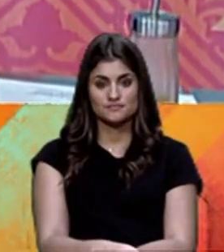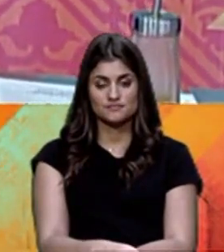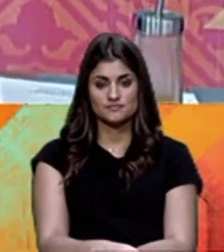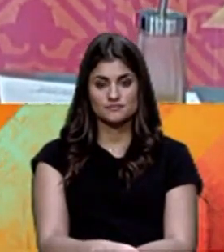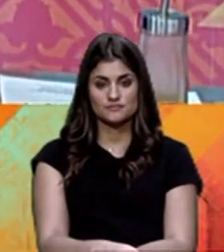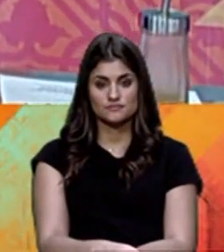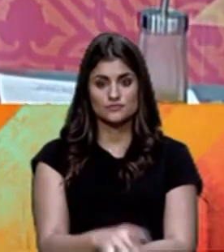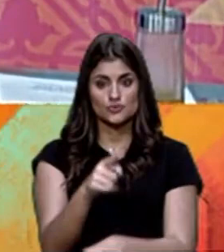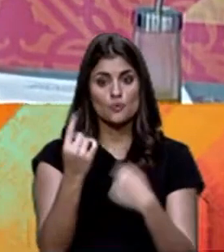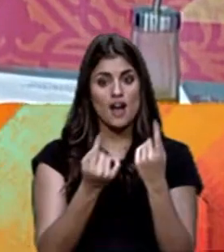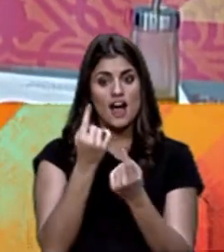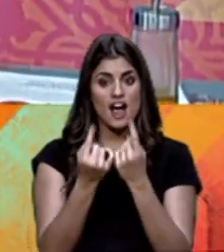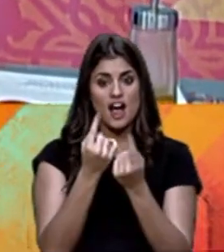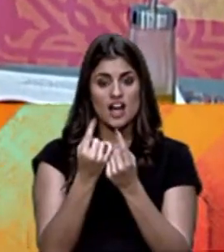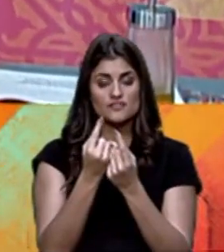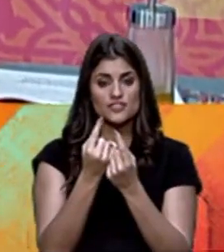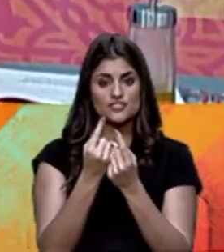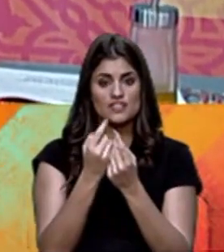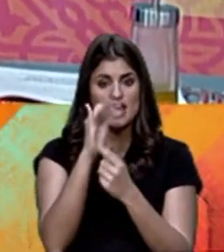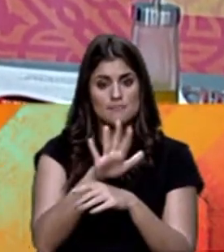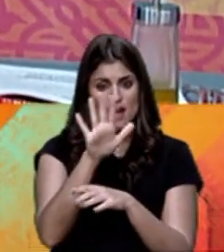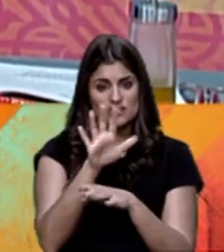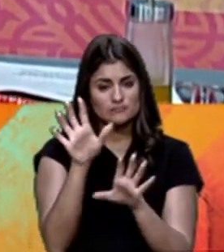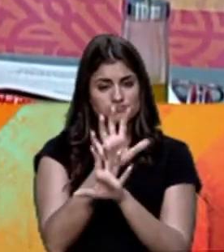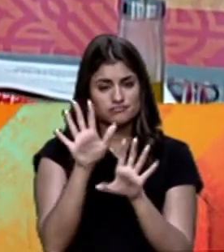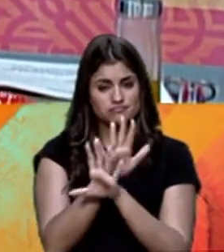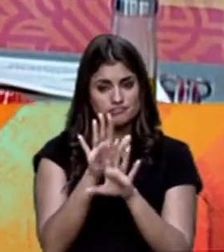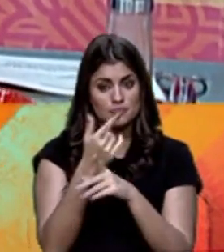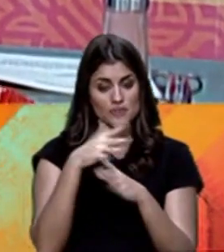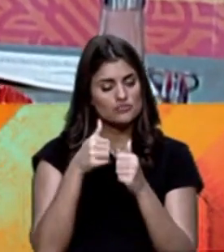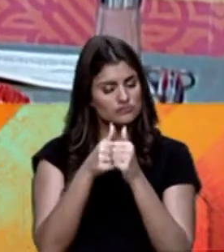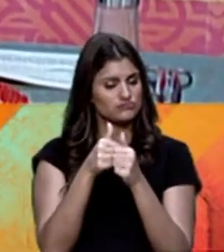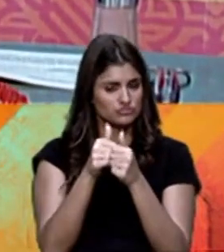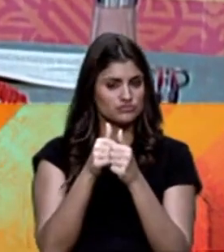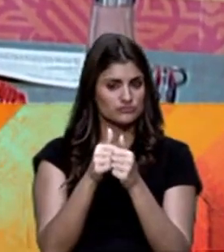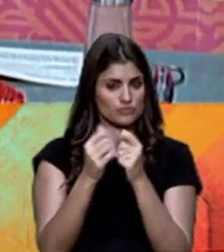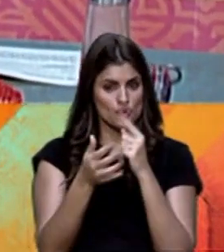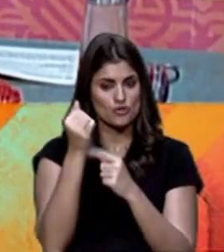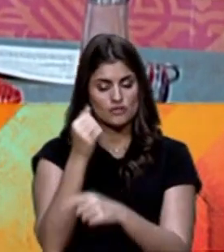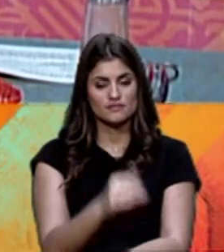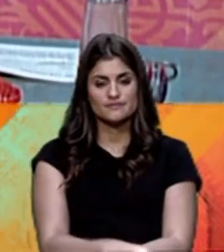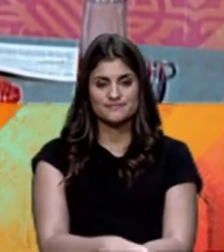De vez em quando ficas frisada, mas não te preocupes. Estou a seguir-te.